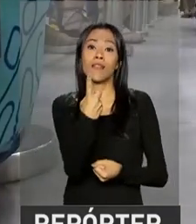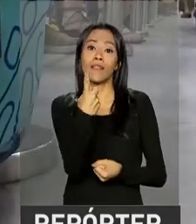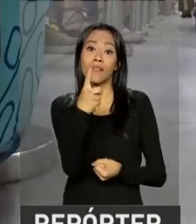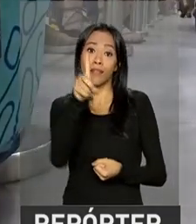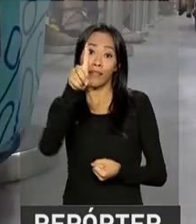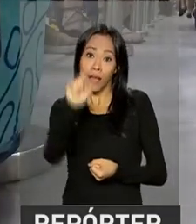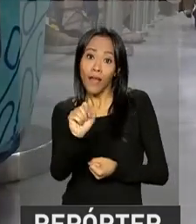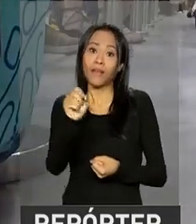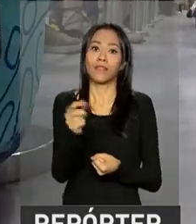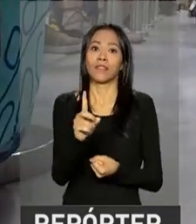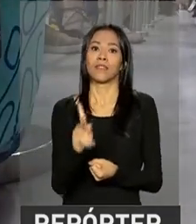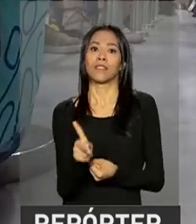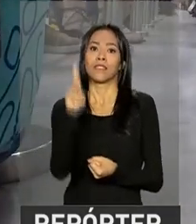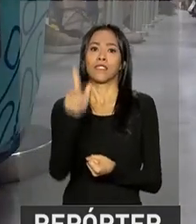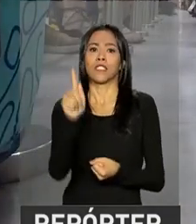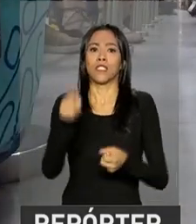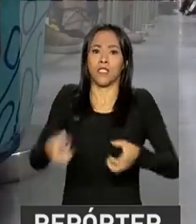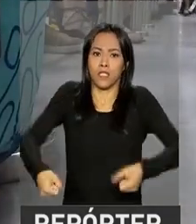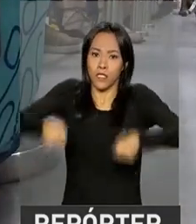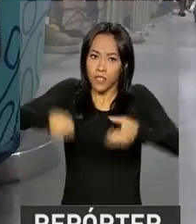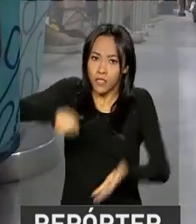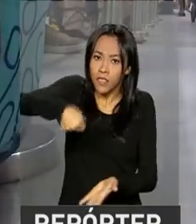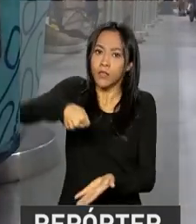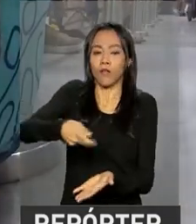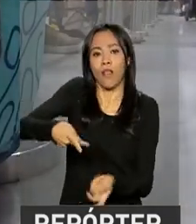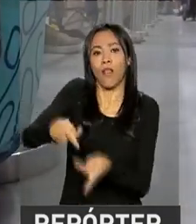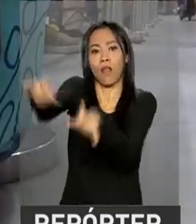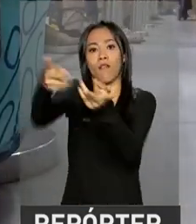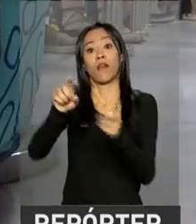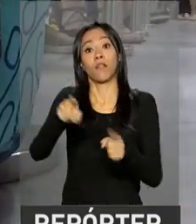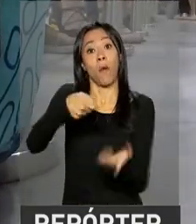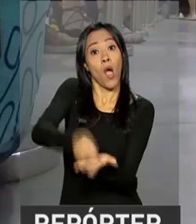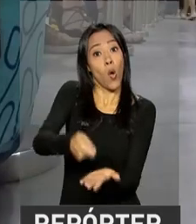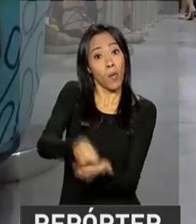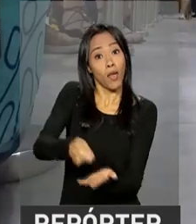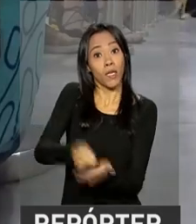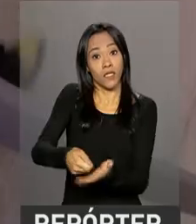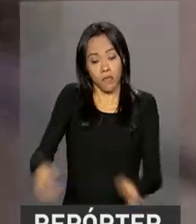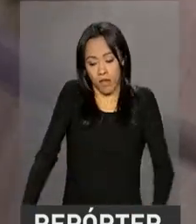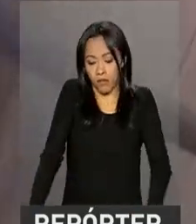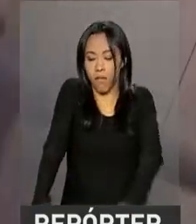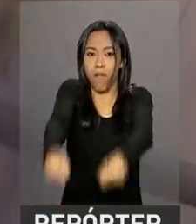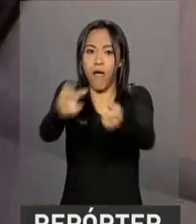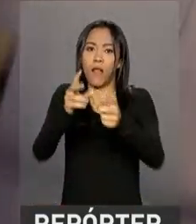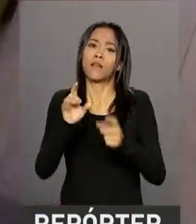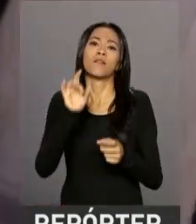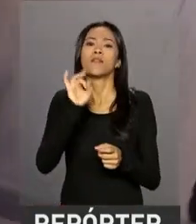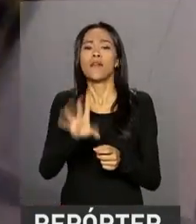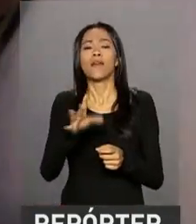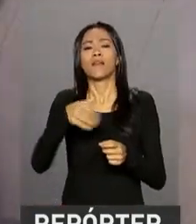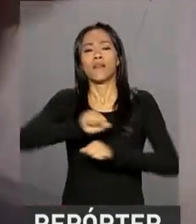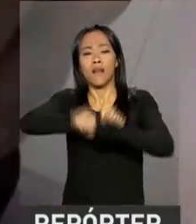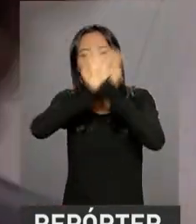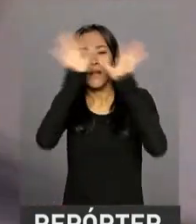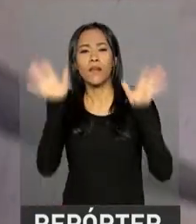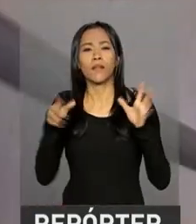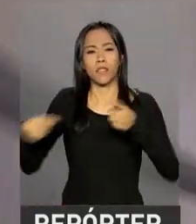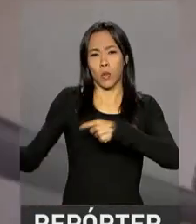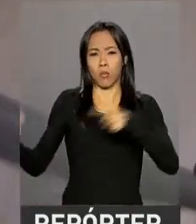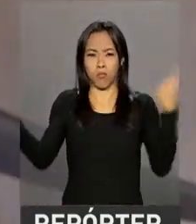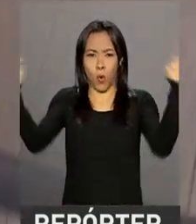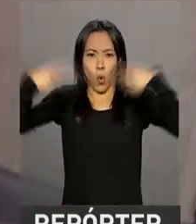menos 10 kg a expectativa da anak é de que a cobrança pelas malas despachadas traga mais transparência